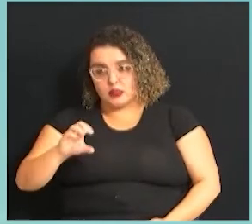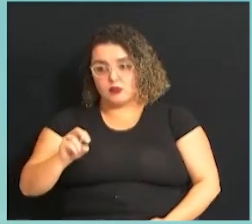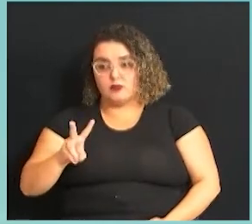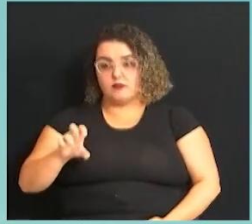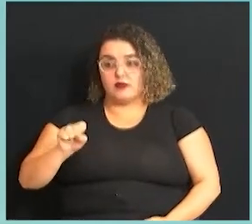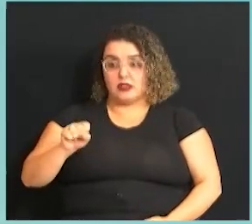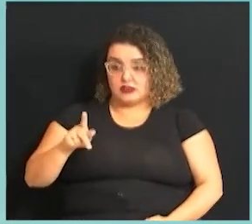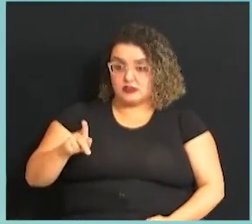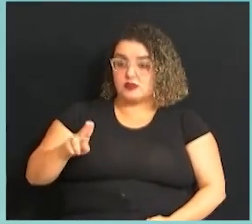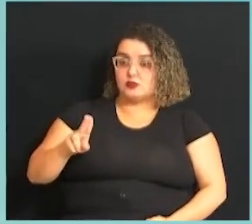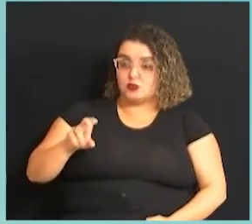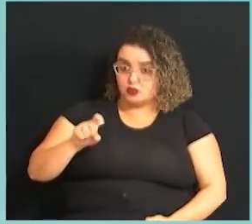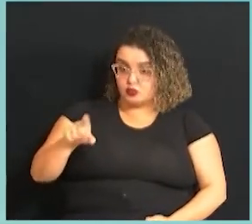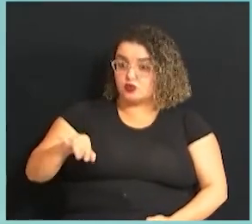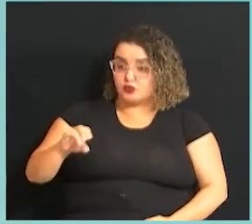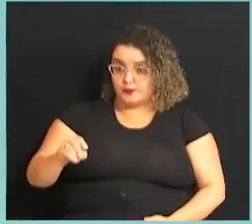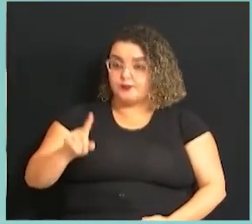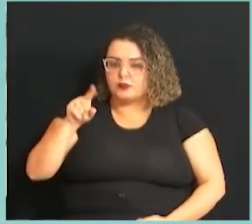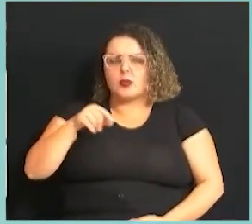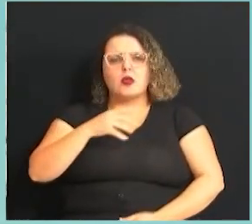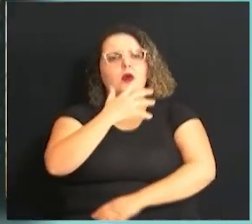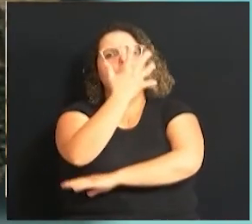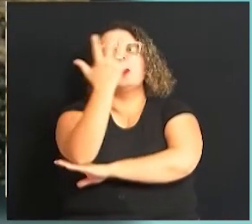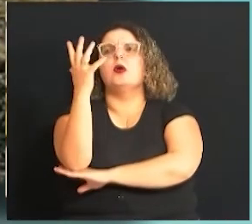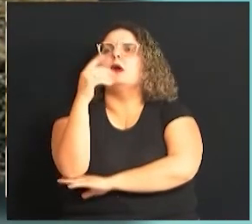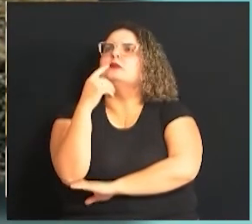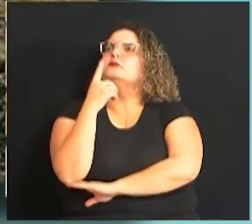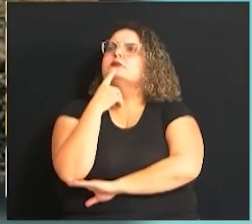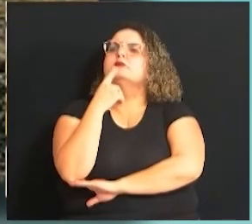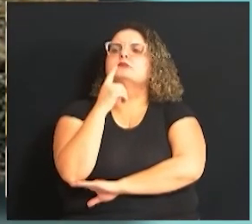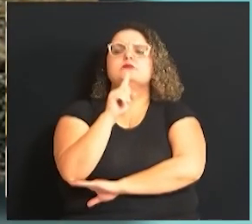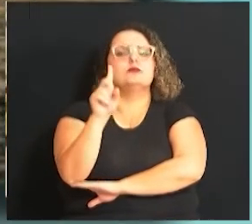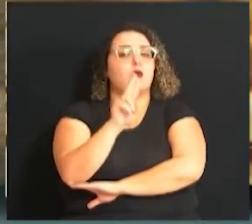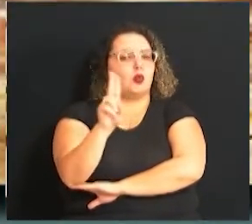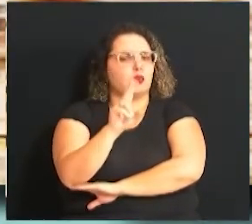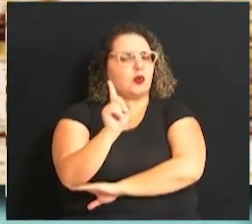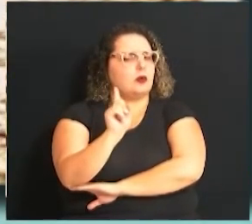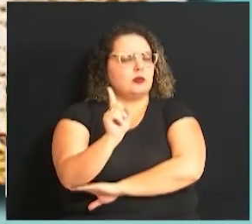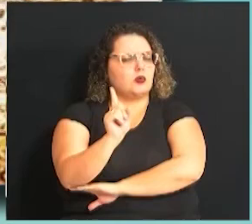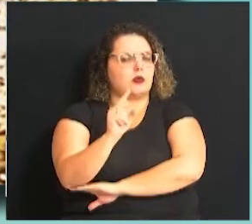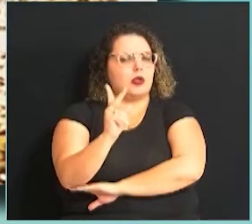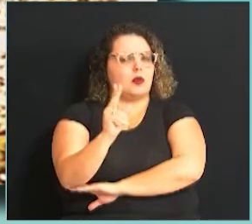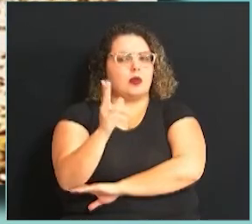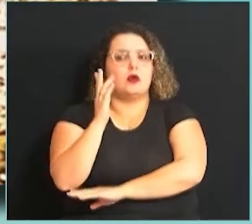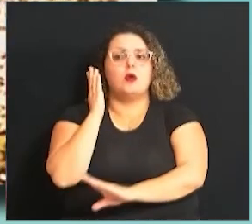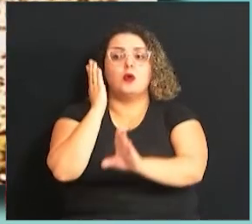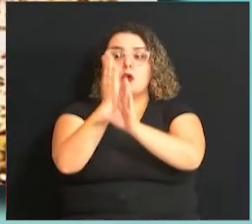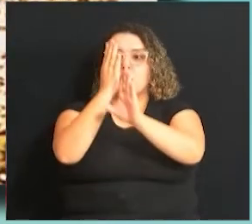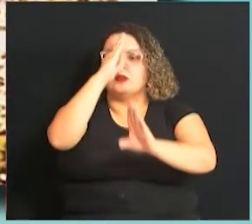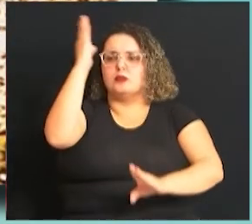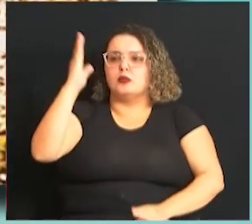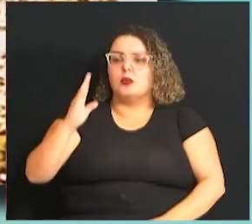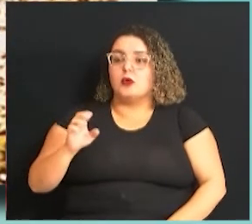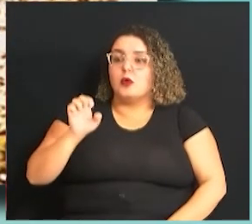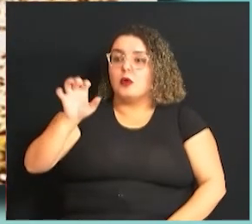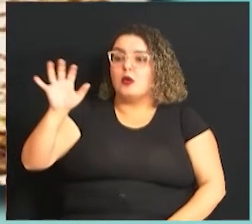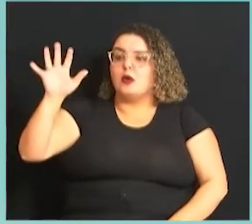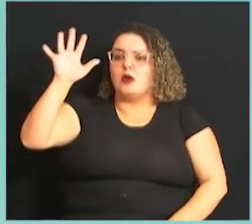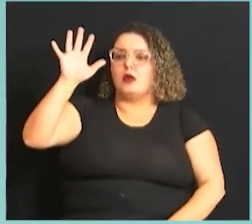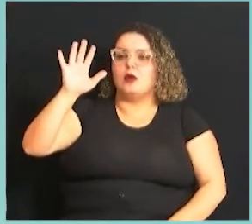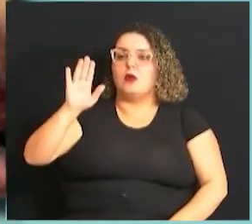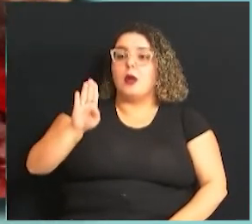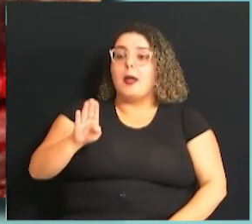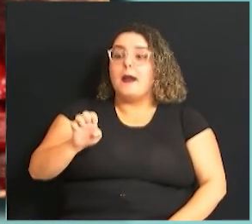naquele ano, constatou a existência da espécie que ainda não era chamada de pau-brasil. Na época do descobrimento,